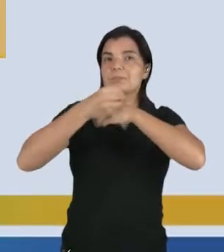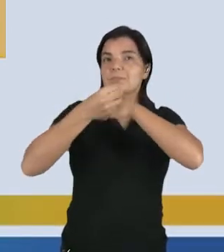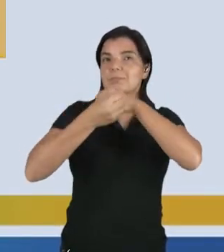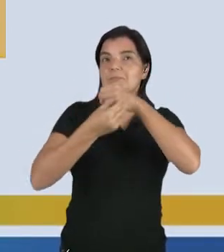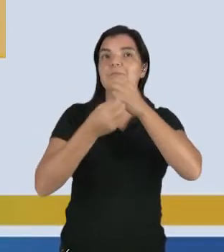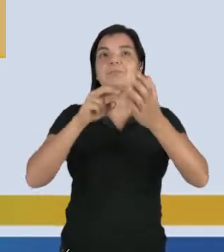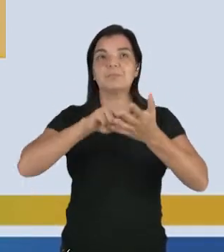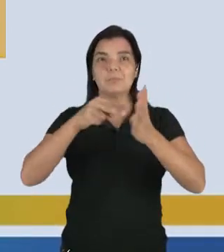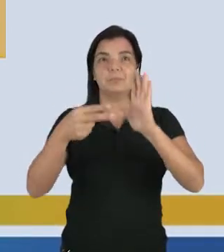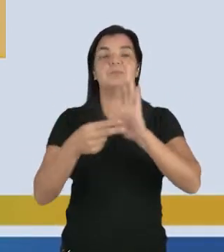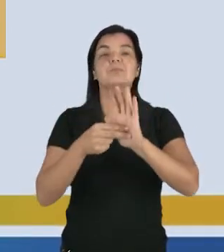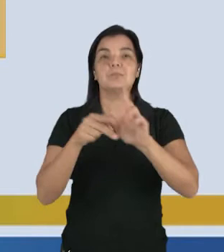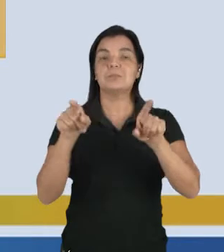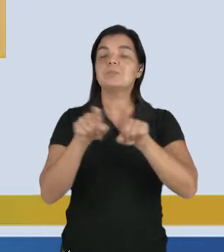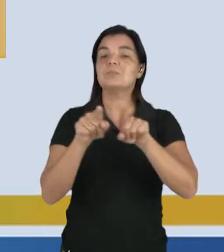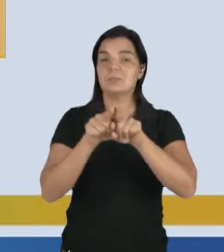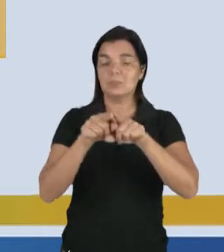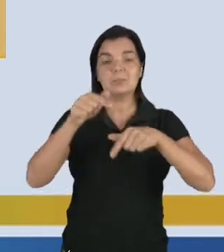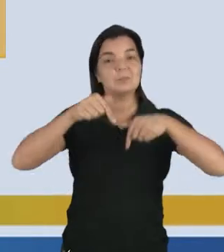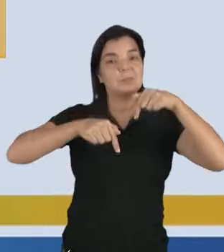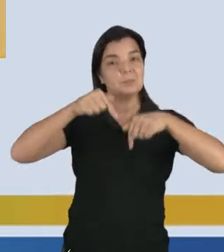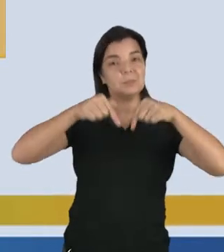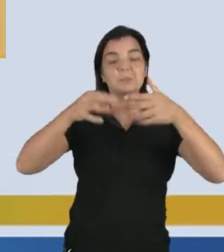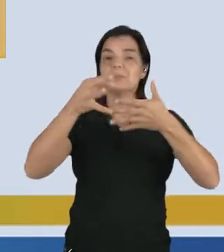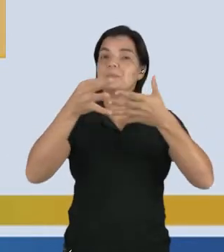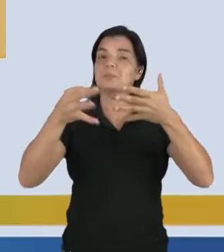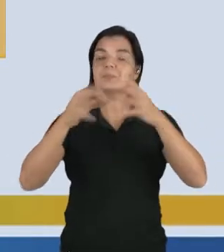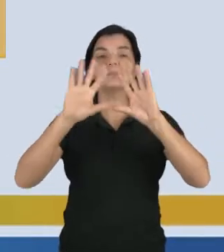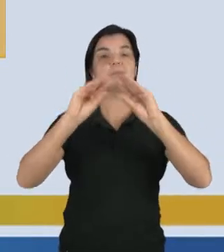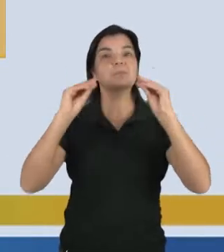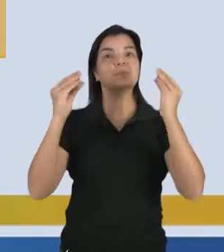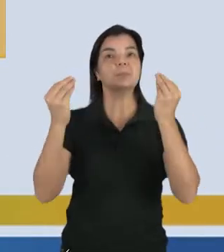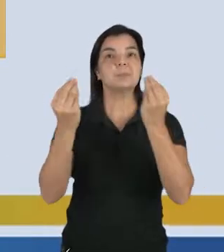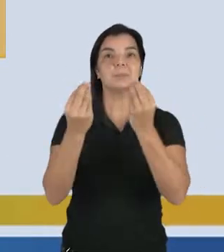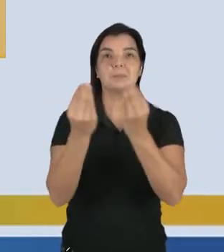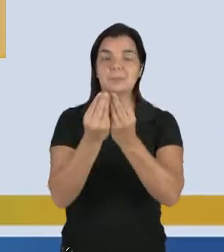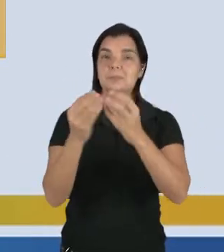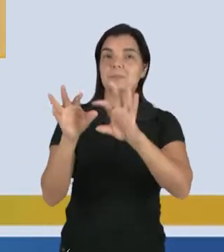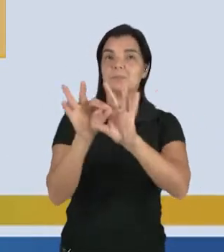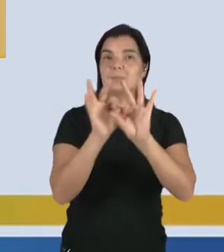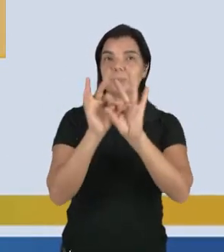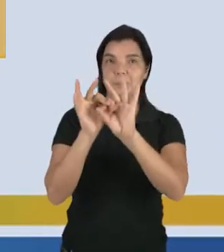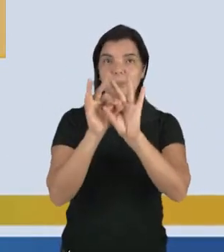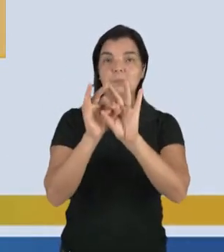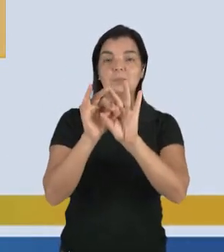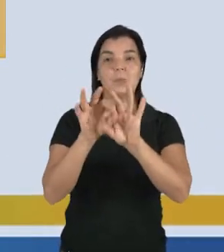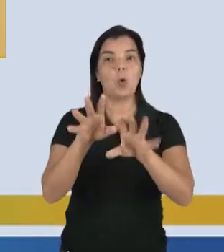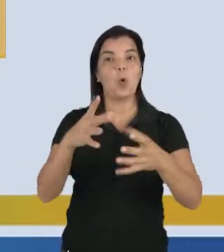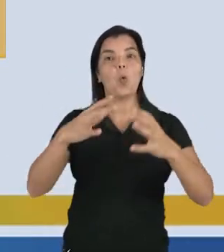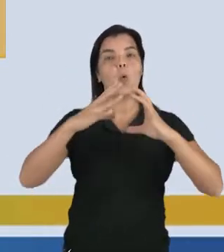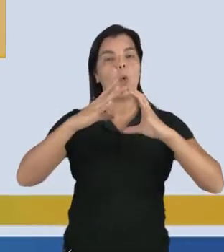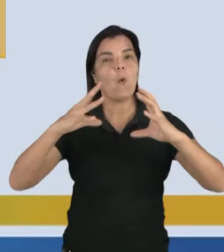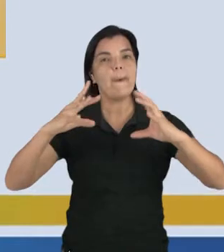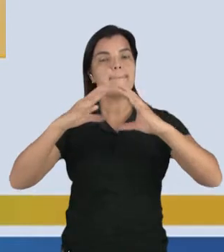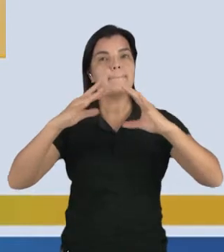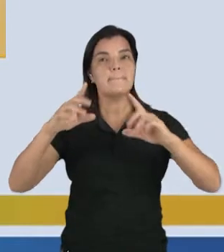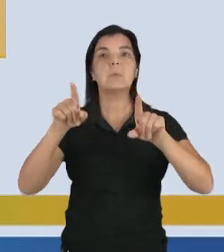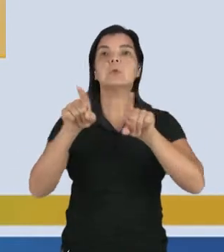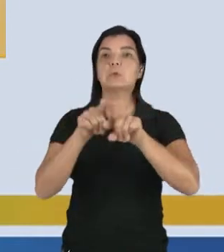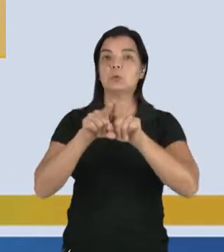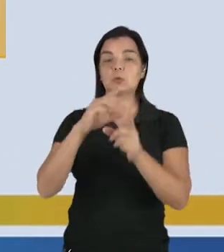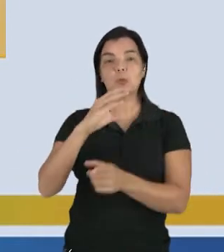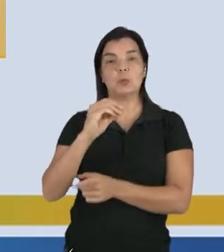ou seja, os elementos químicos dessas substâncias são ligados ou atraídos através da